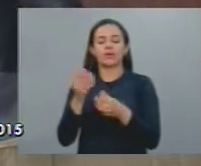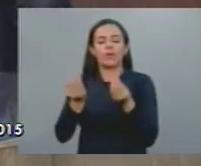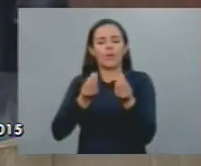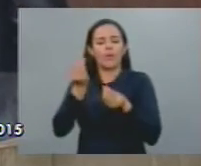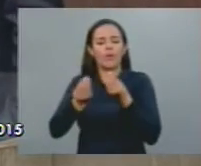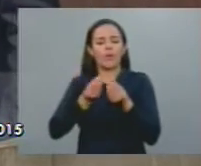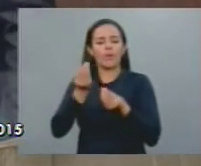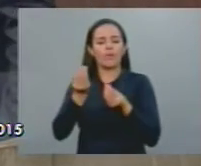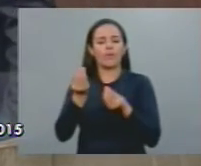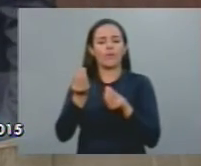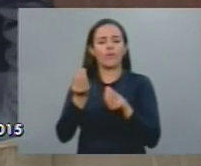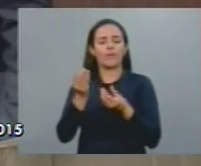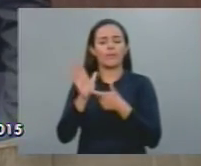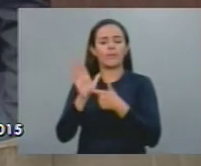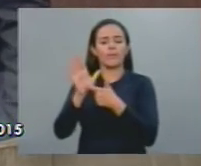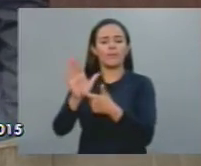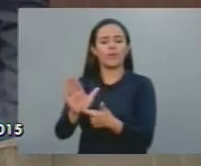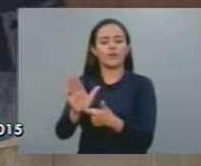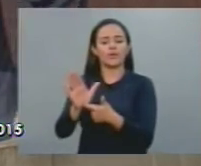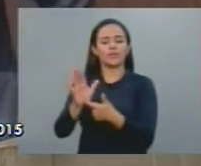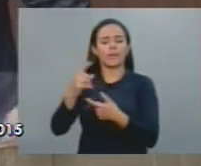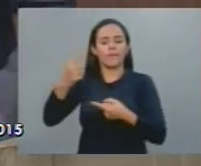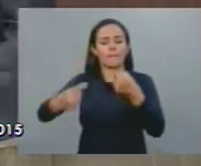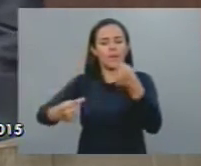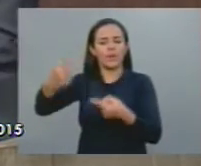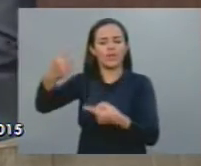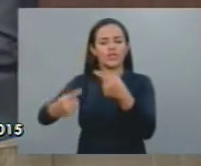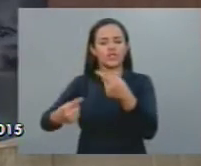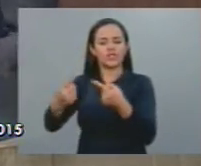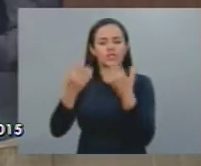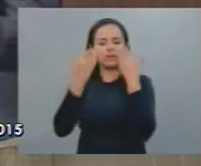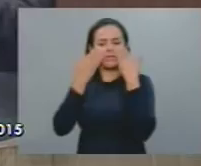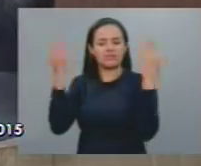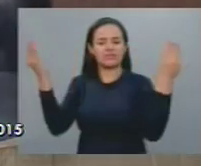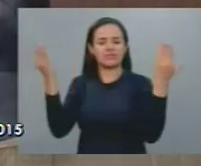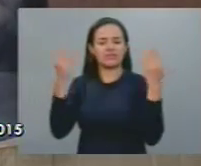essa sucessão de escândalos da crise política